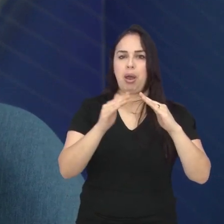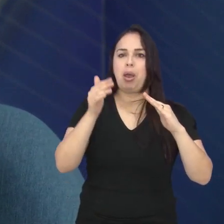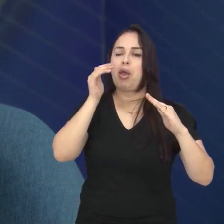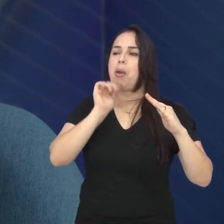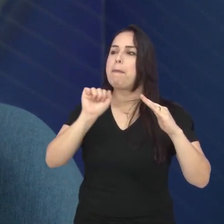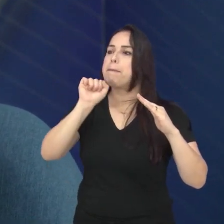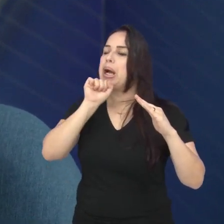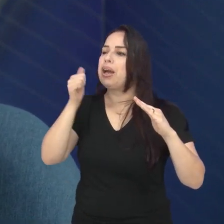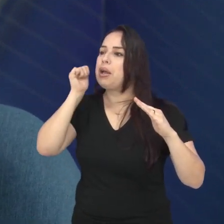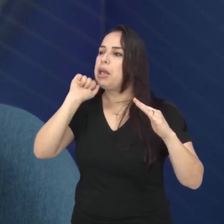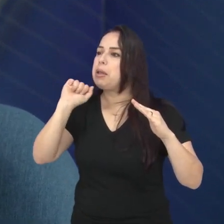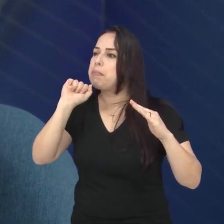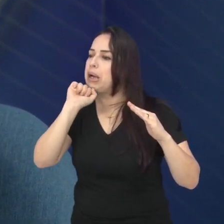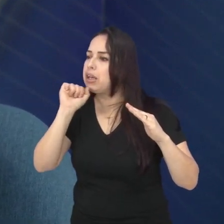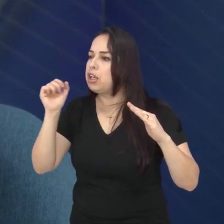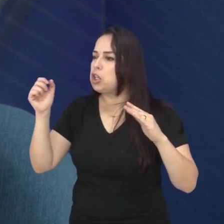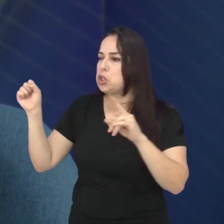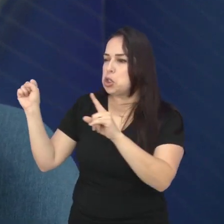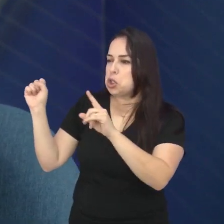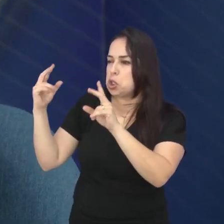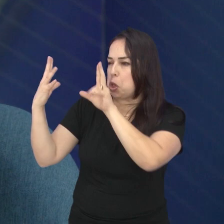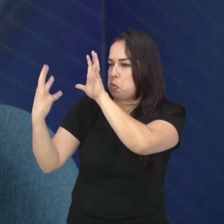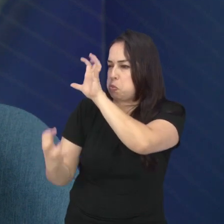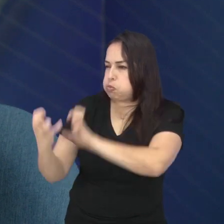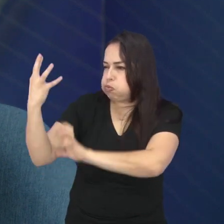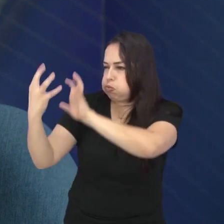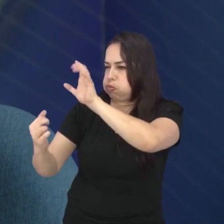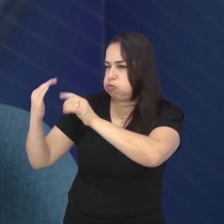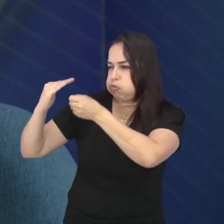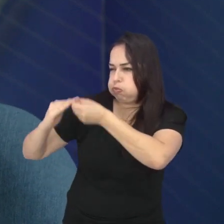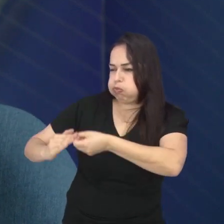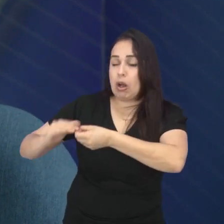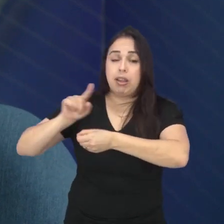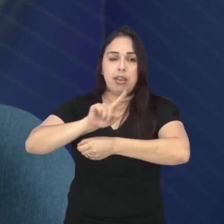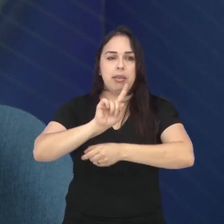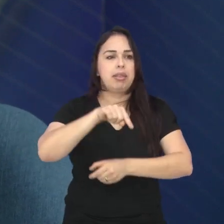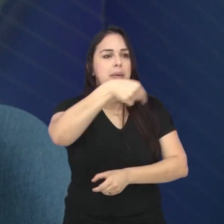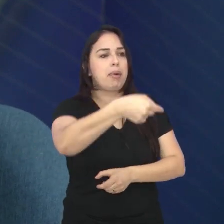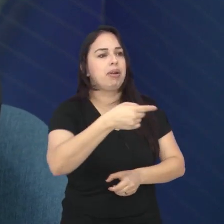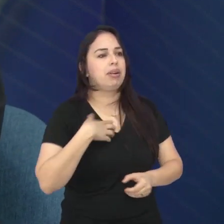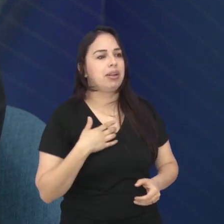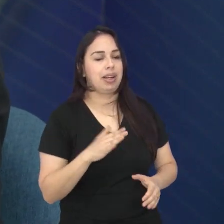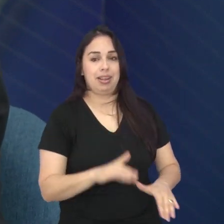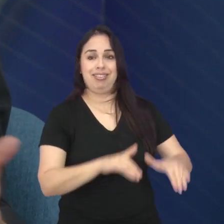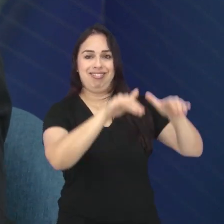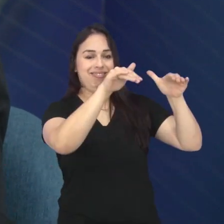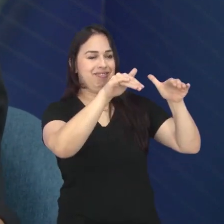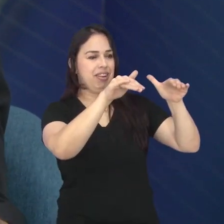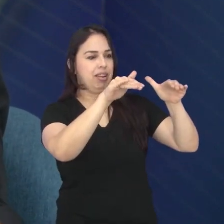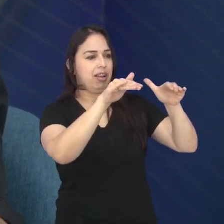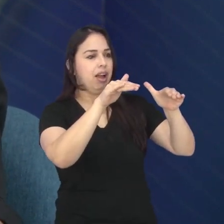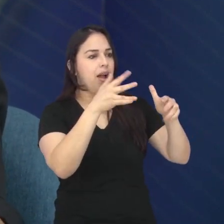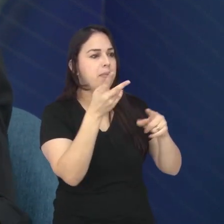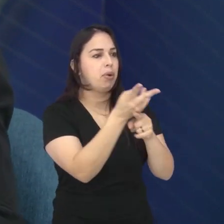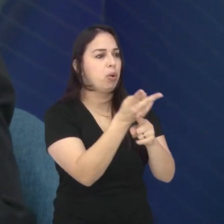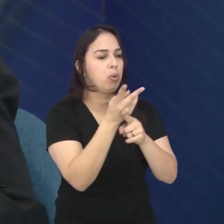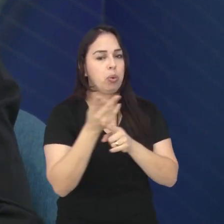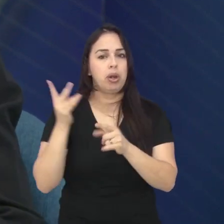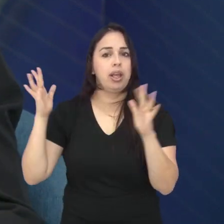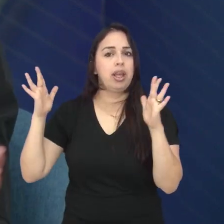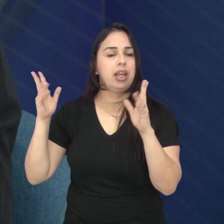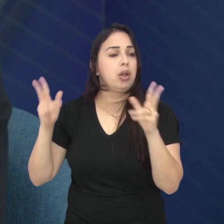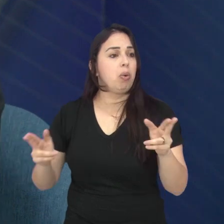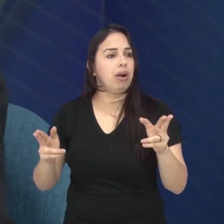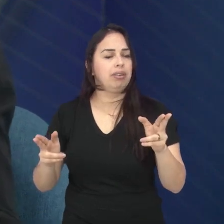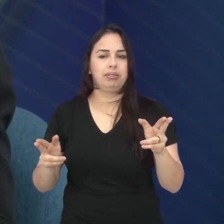relacionamento abusivo e ela vai por esse mesmo caminho, né? Por isso que é importante também ficar atento, procurar ajuda, porque o ser humano tem essa tendência, né? Em vez